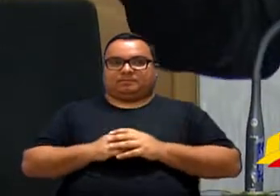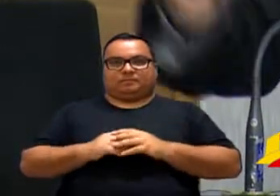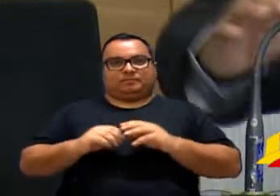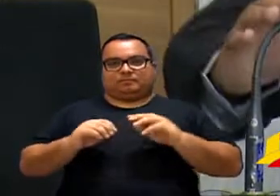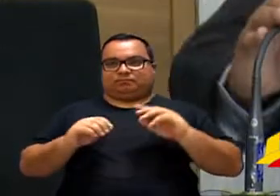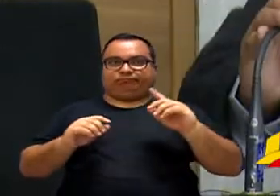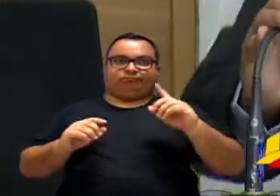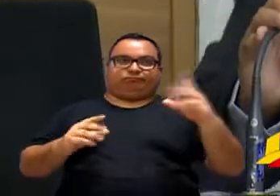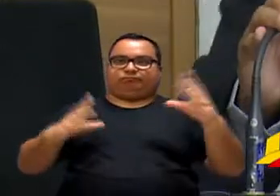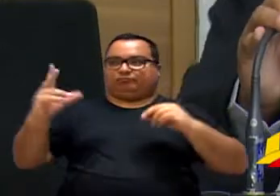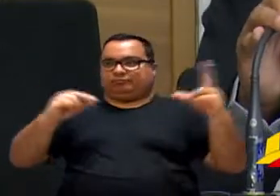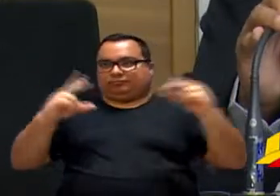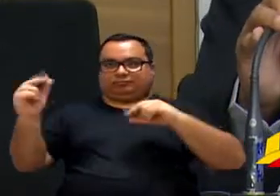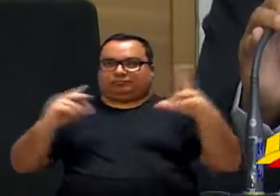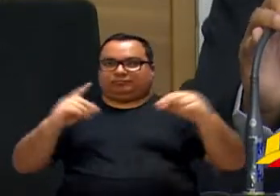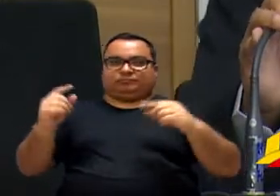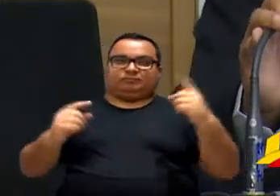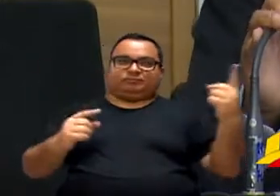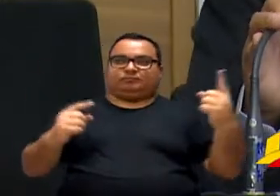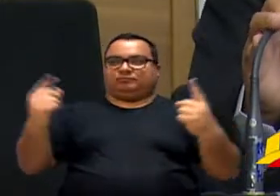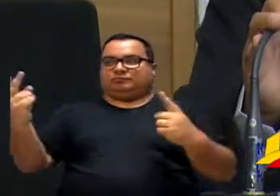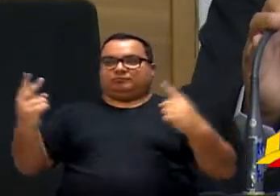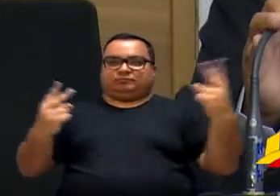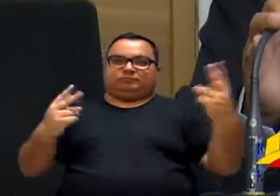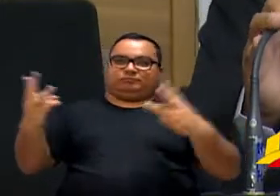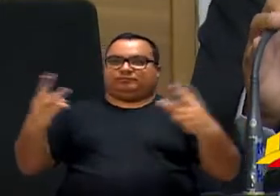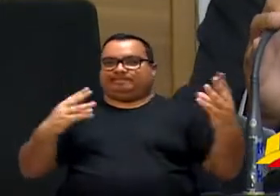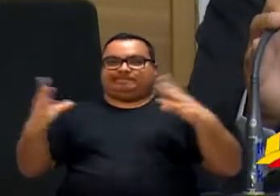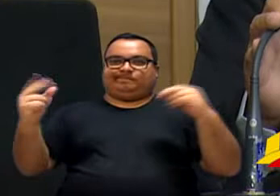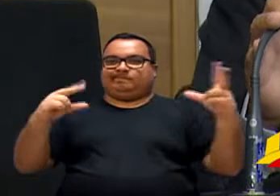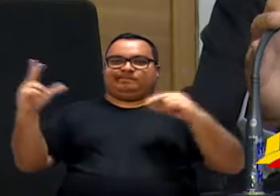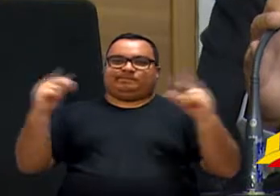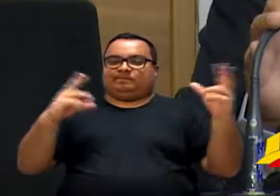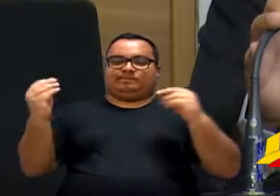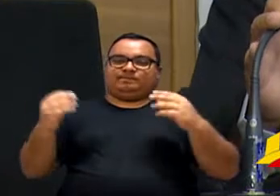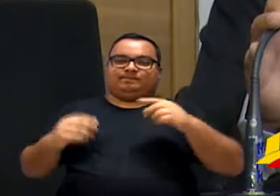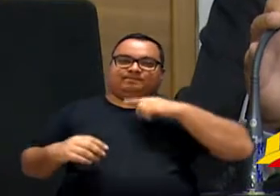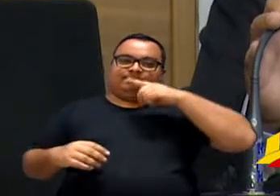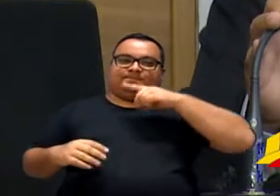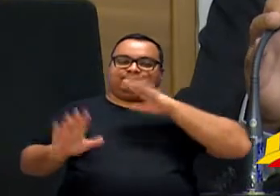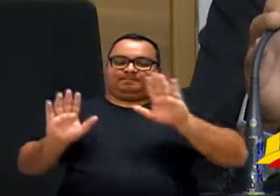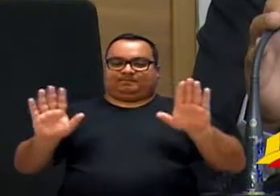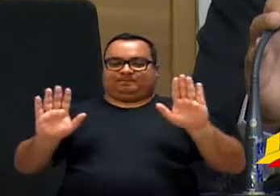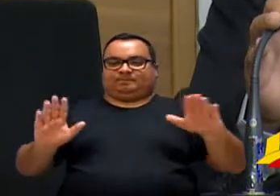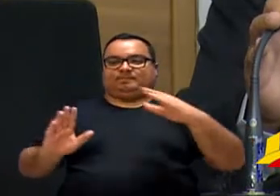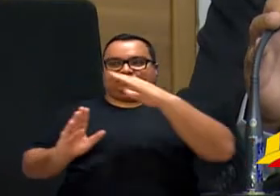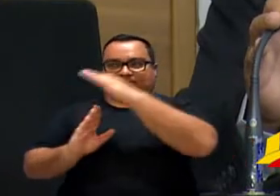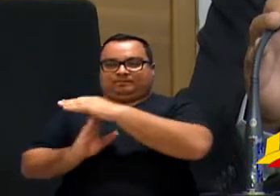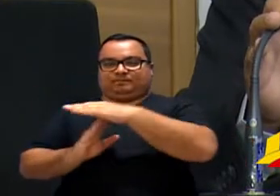ao mesmo tempo Então veja só a parte é você com ele